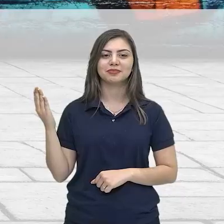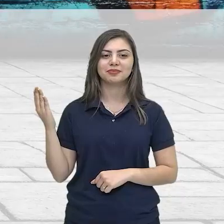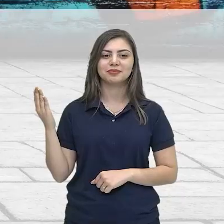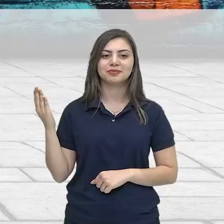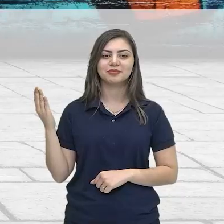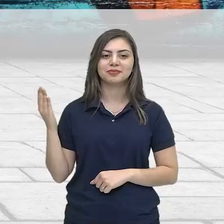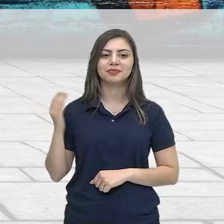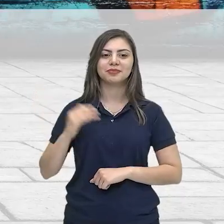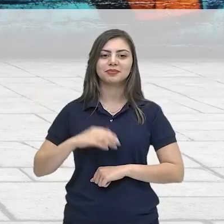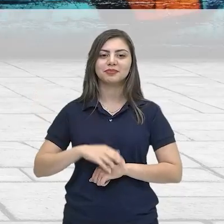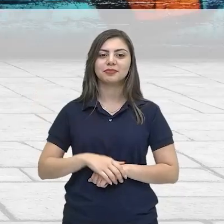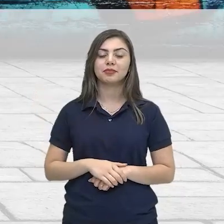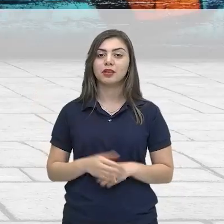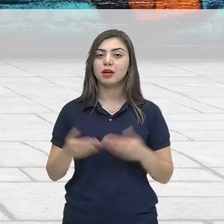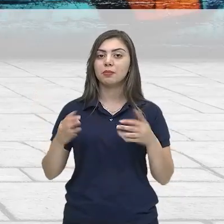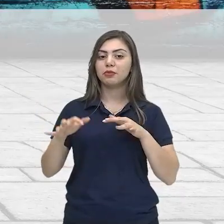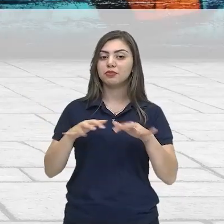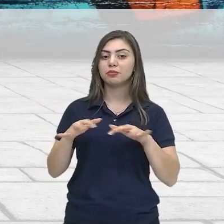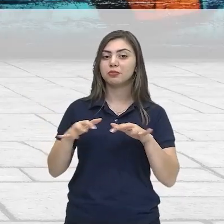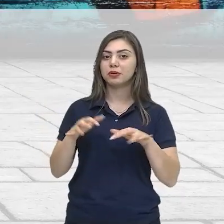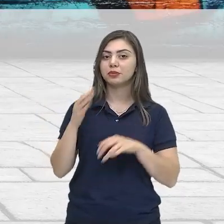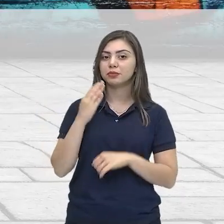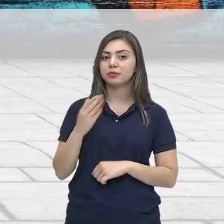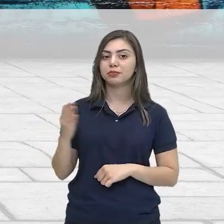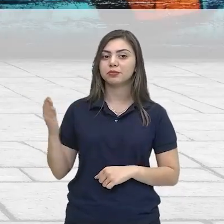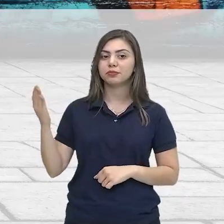Fiz um lado. Abri.